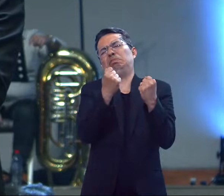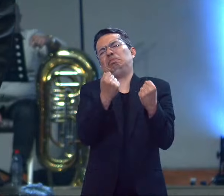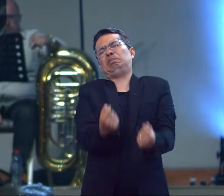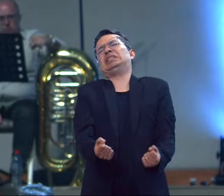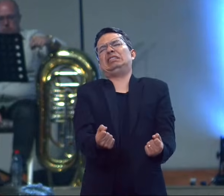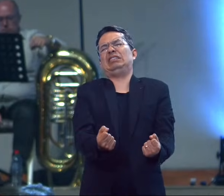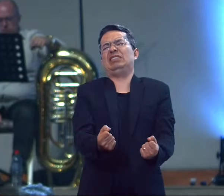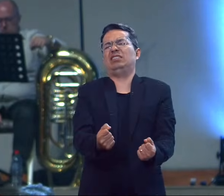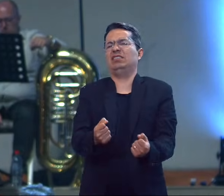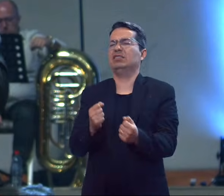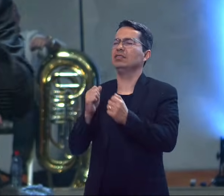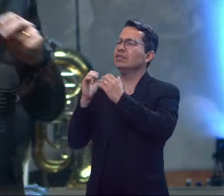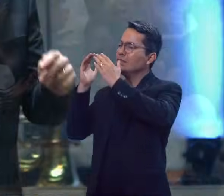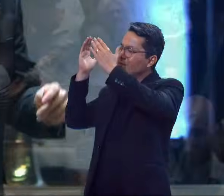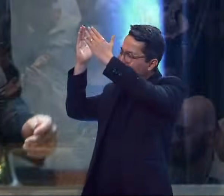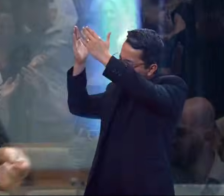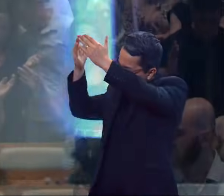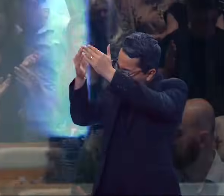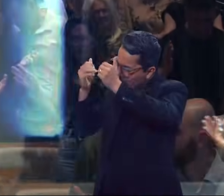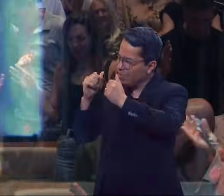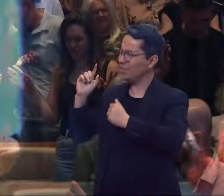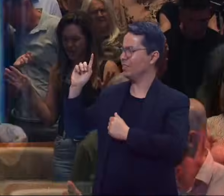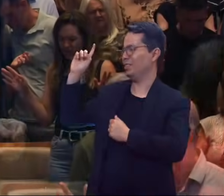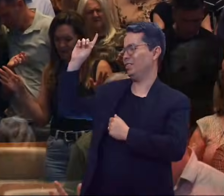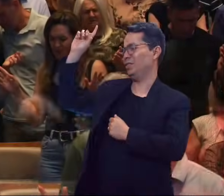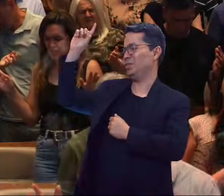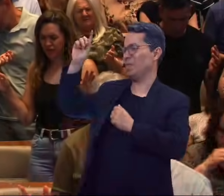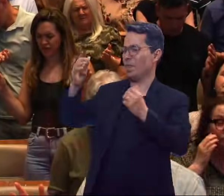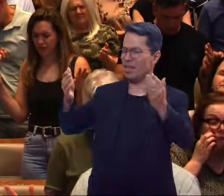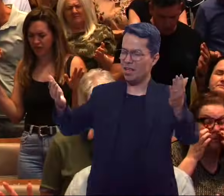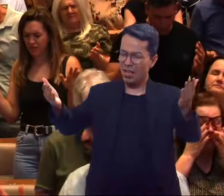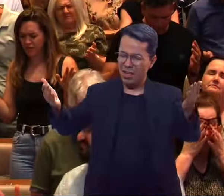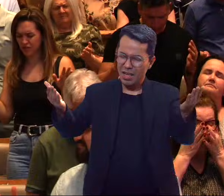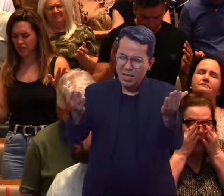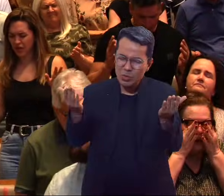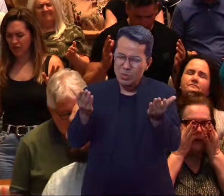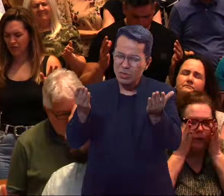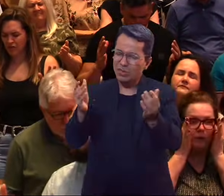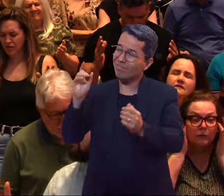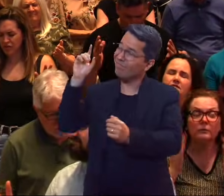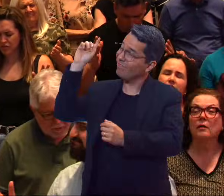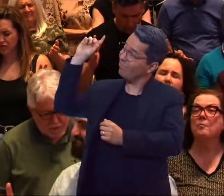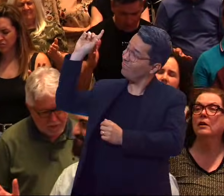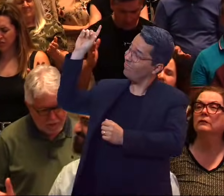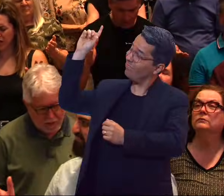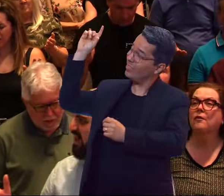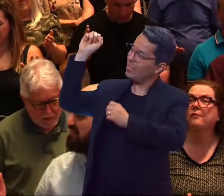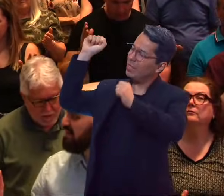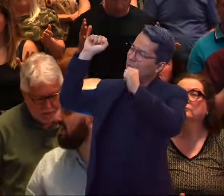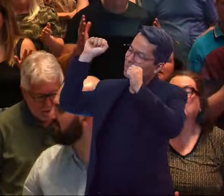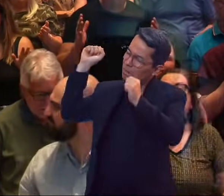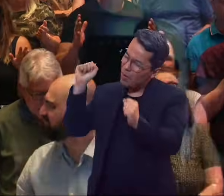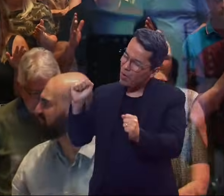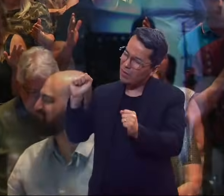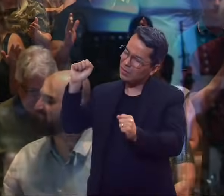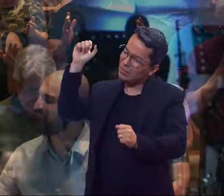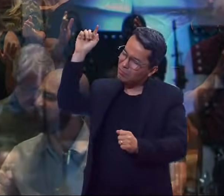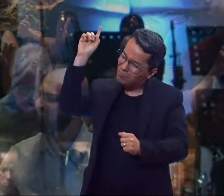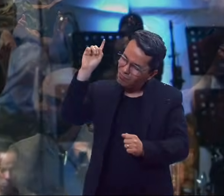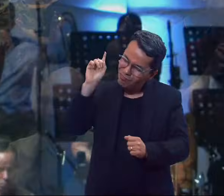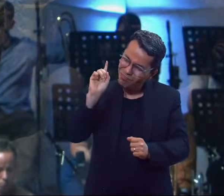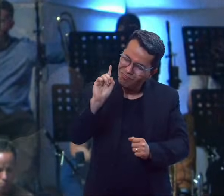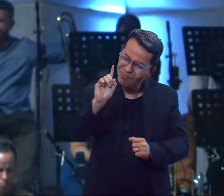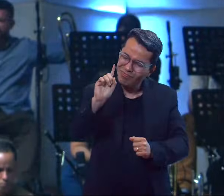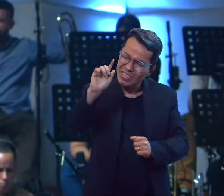Eu quero pedir que agora, Jesus, o Senhor nos visite com graça. E que agora,